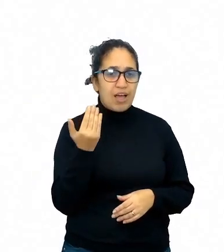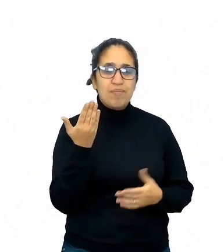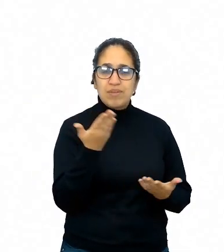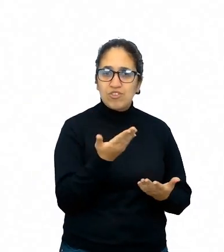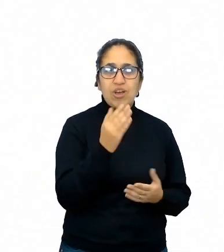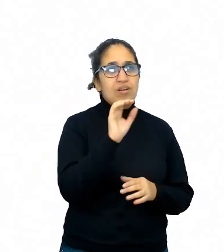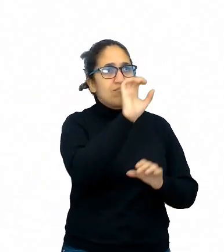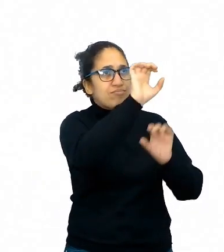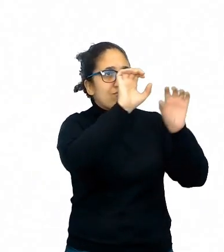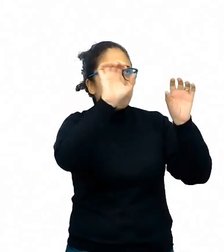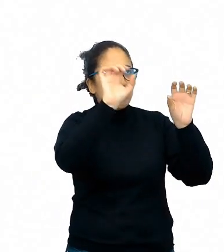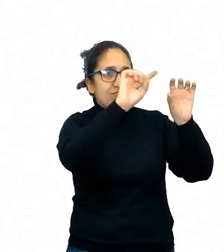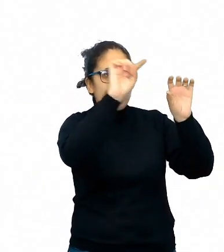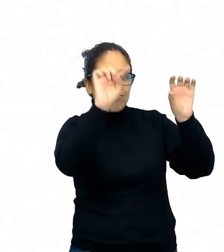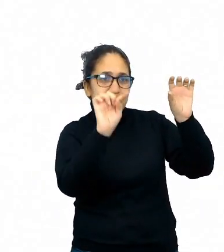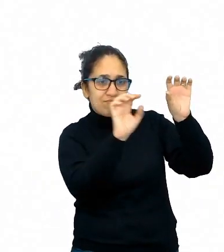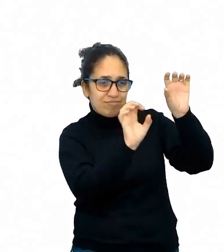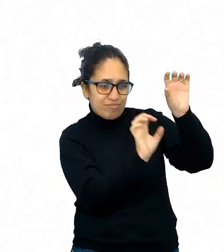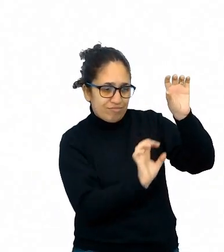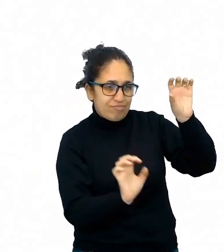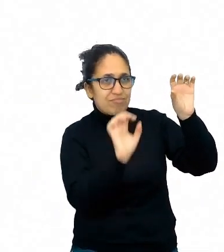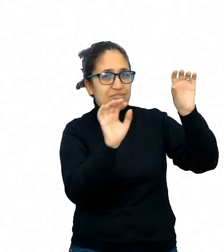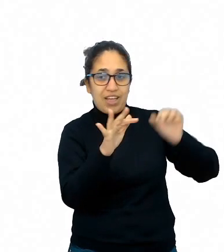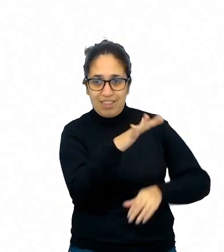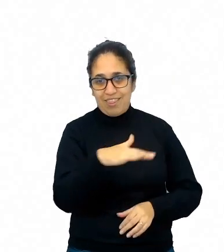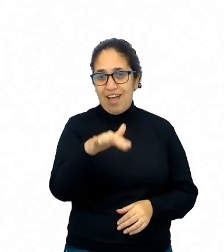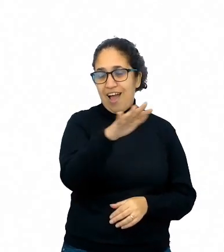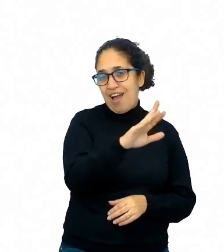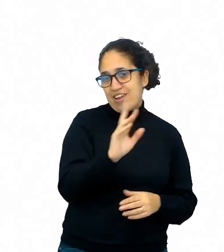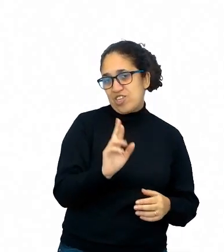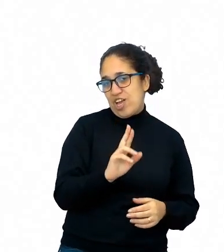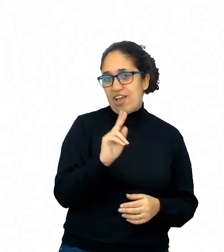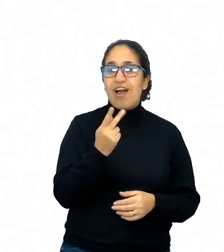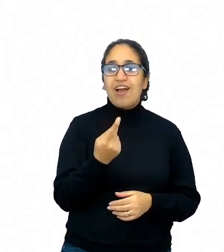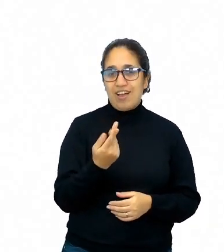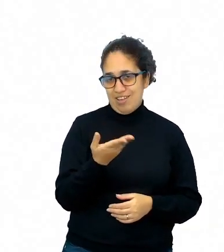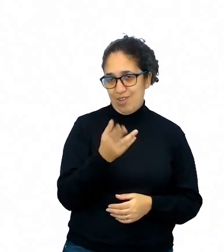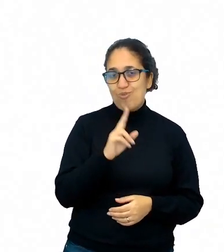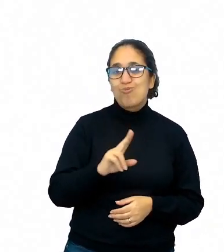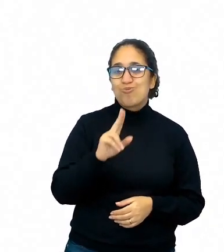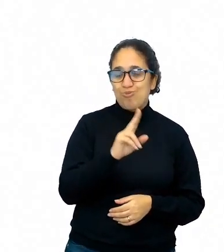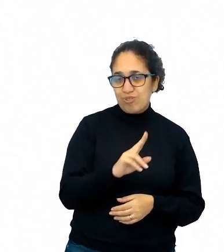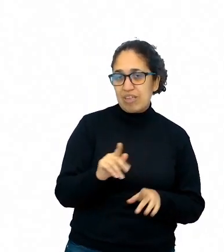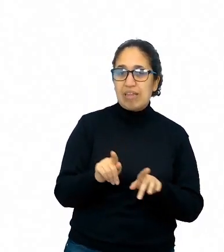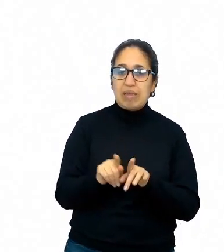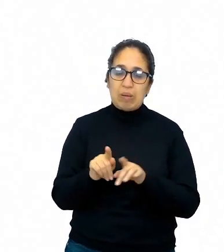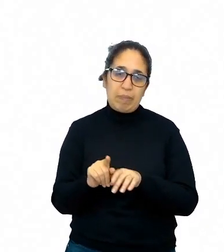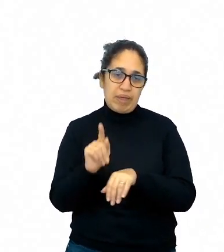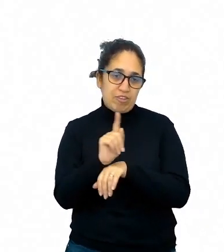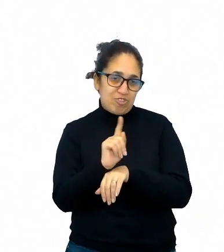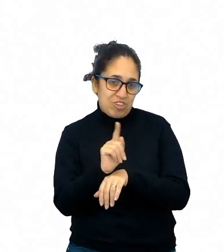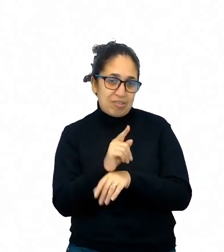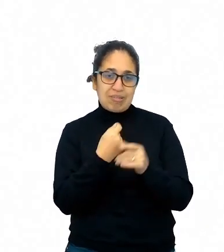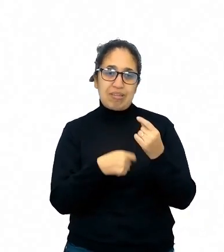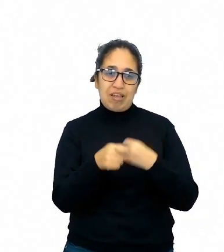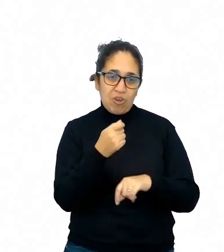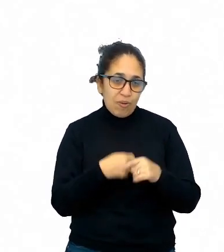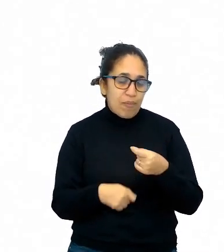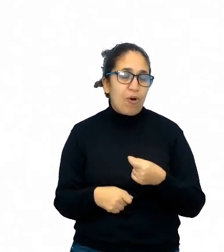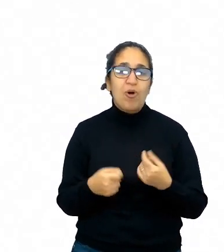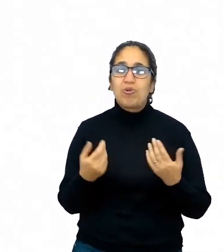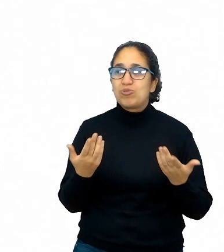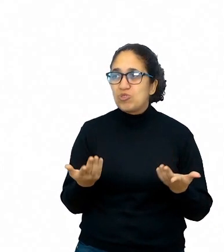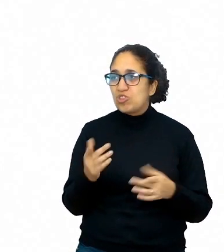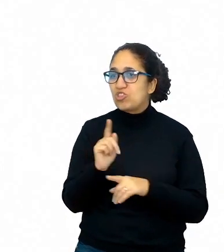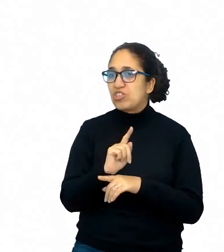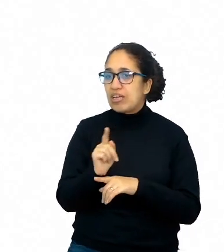fluxograma, né, pelo pessoal, né, de recursos humanos, né, pessoal de gestão de negócios, né,